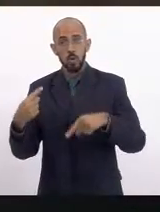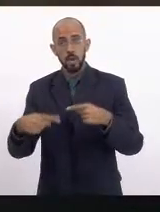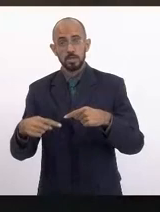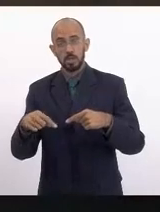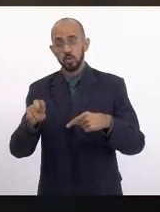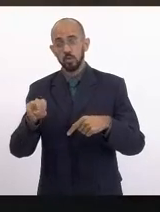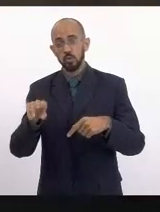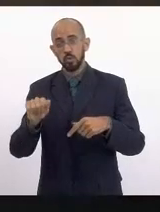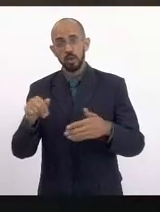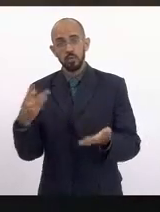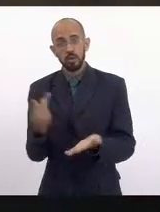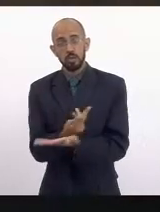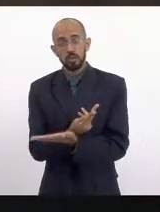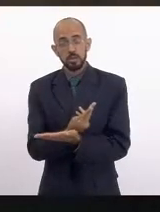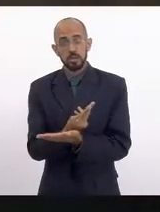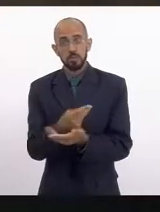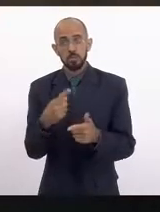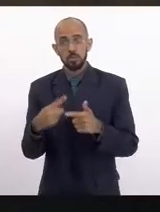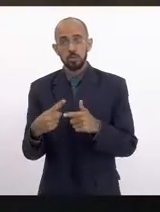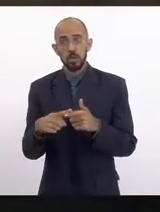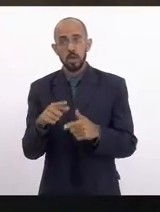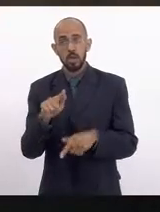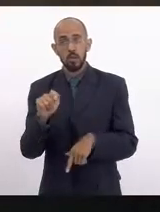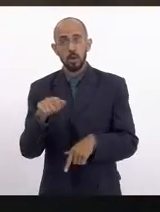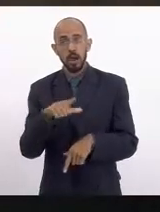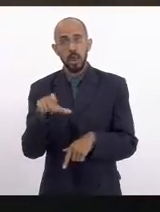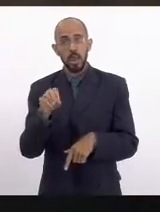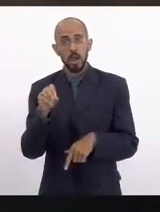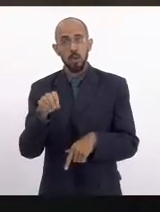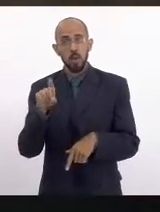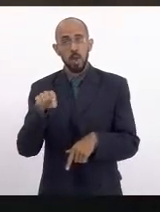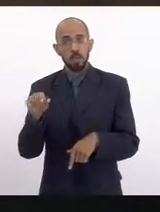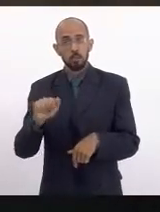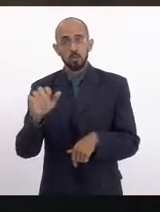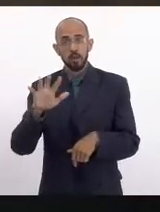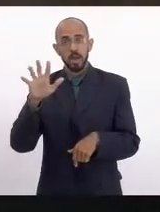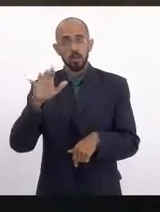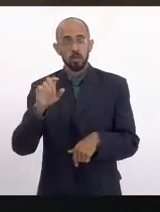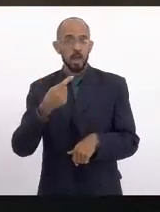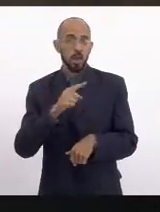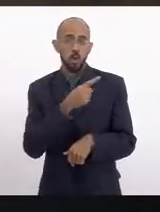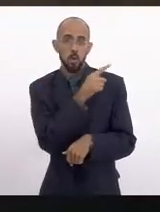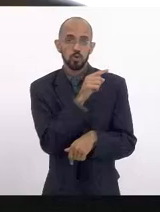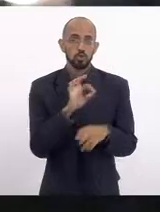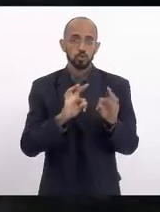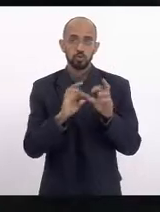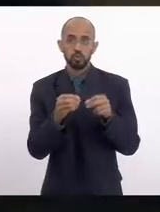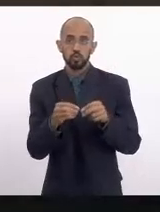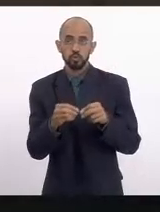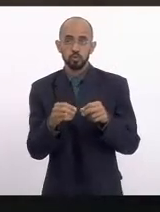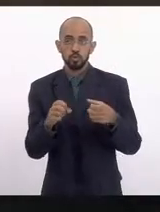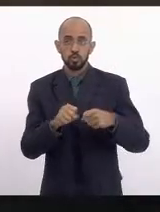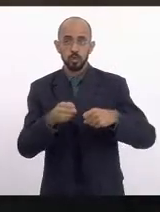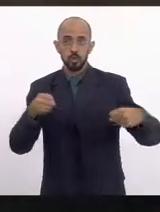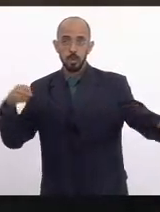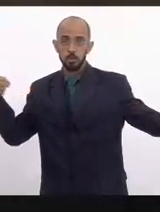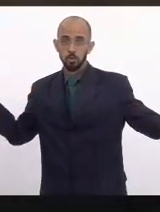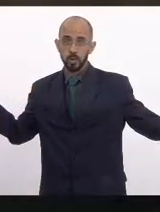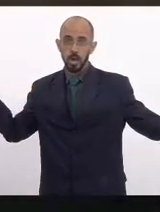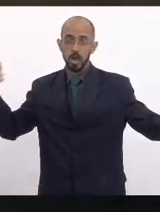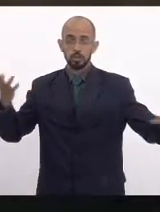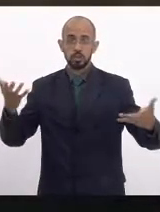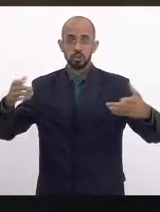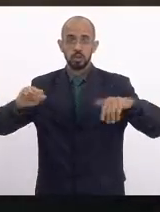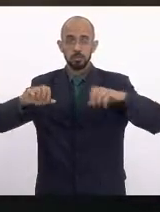Galeão dos Santos Dumont por quê Porque o Gabriel é muito caro manter o Galeão o Galeão é longe o Galeão tem uma pista maior o Galeão tem uma